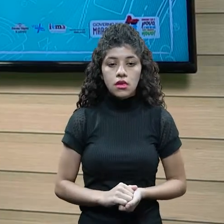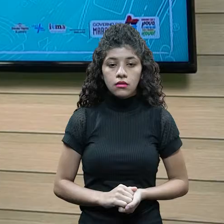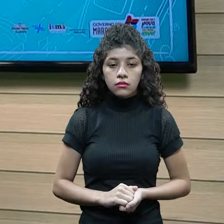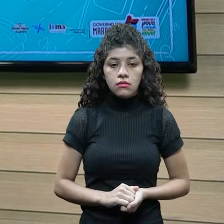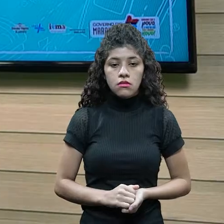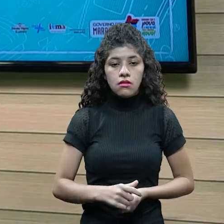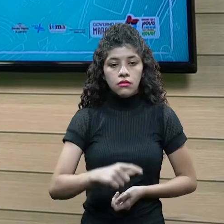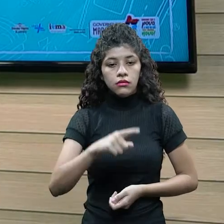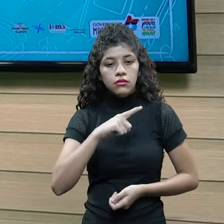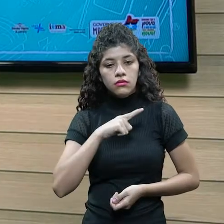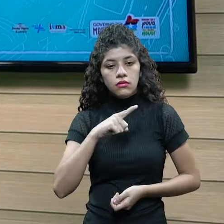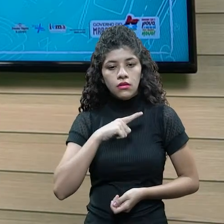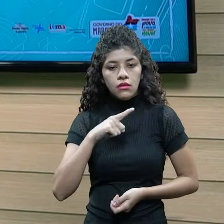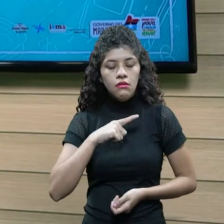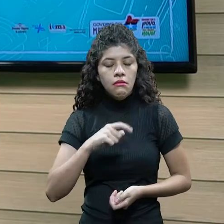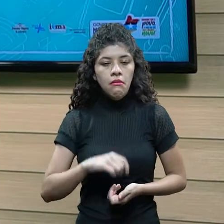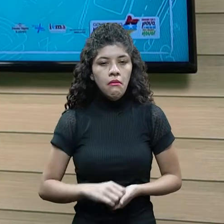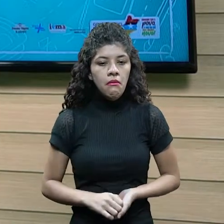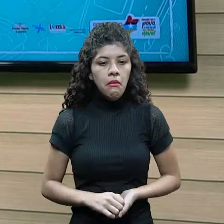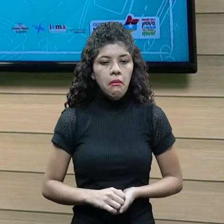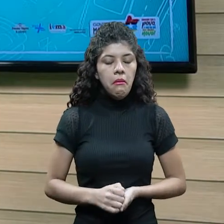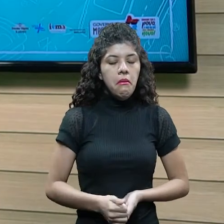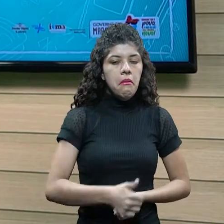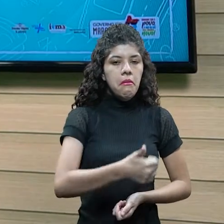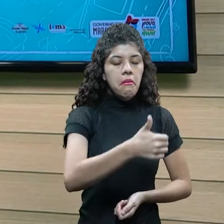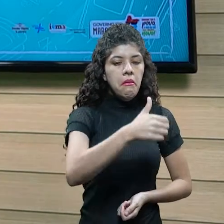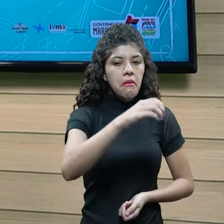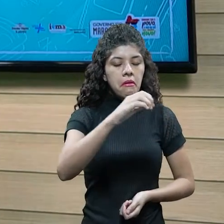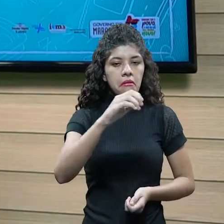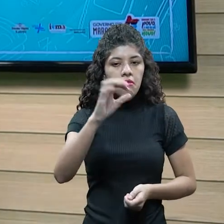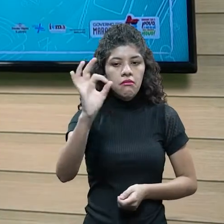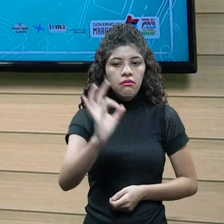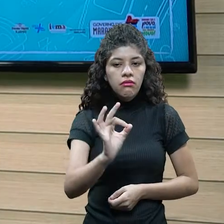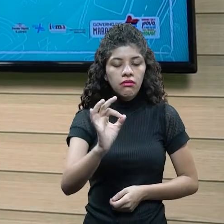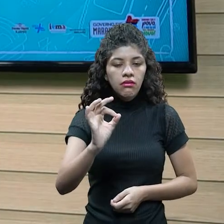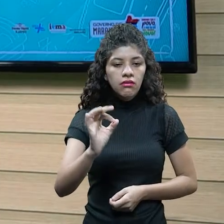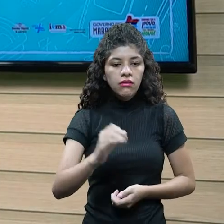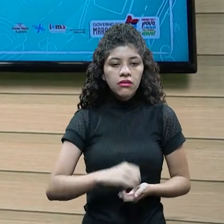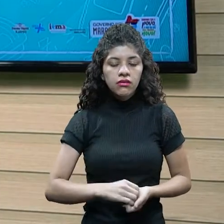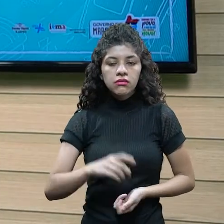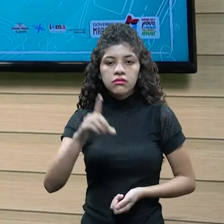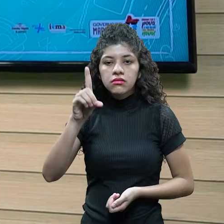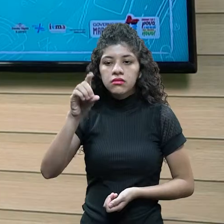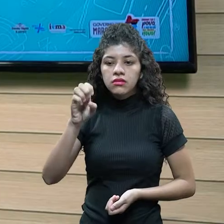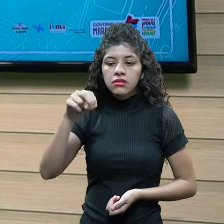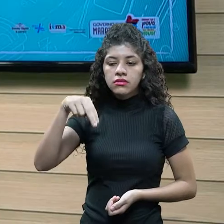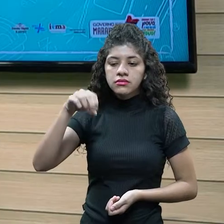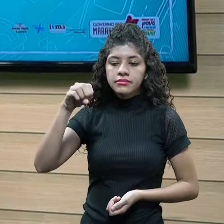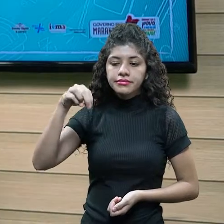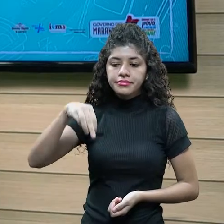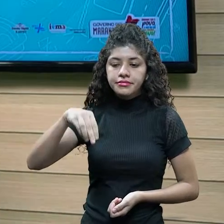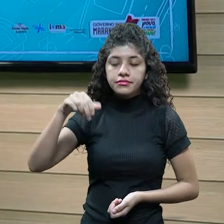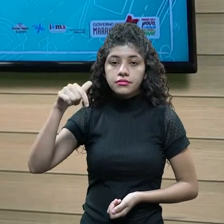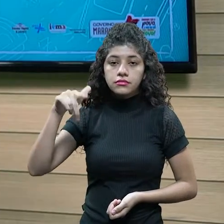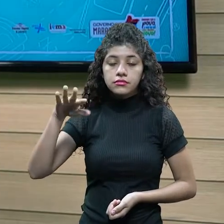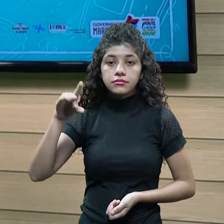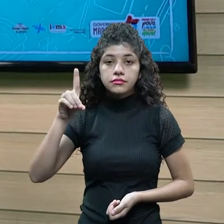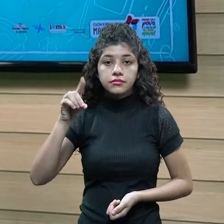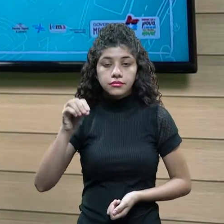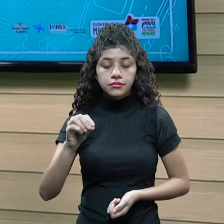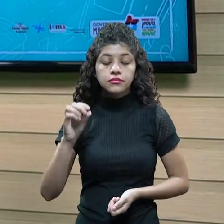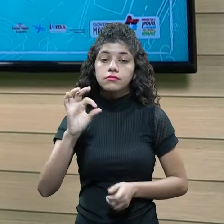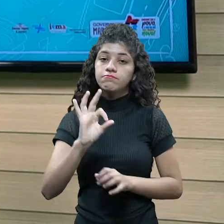Só tenho porcentagem se o meu denominador for 100. O que é denominador? É a parte de baixo de uma fração. Lembrando que numa fração eu